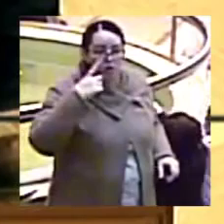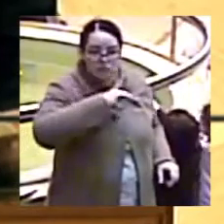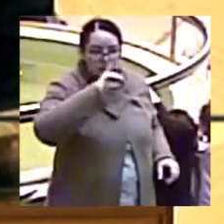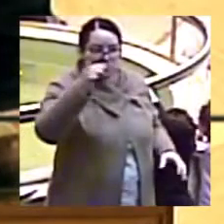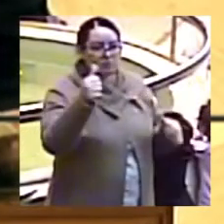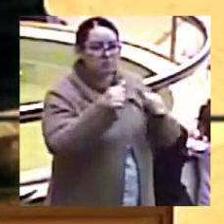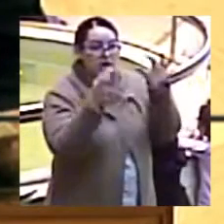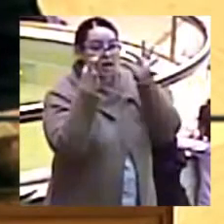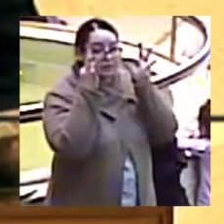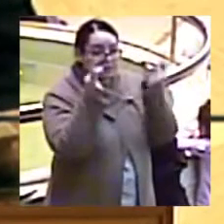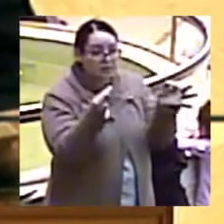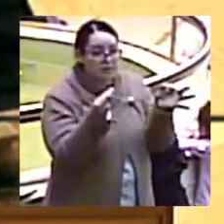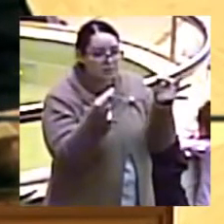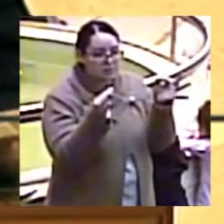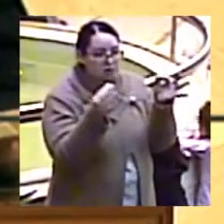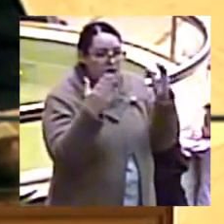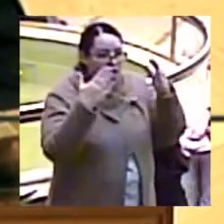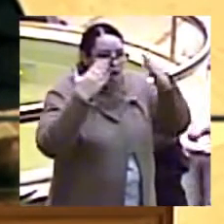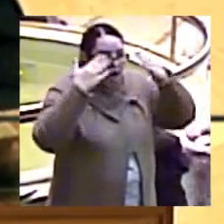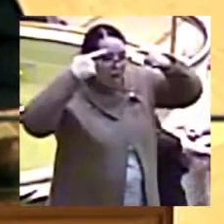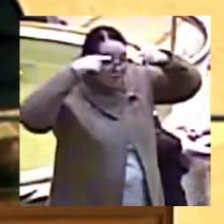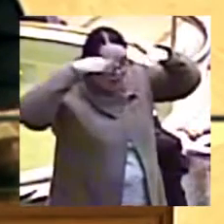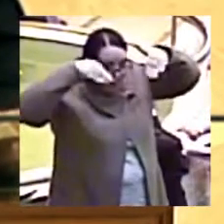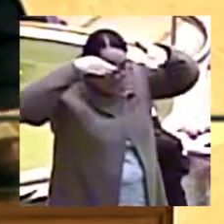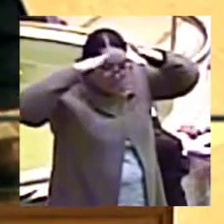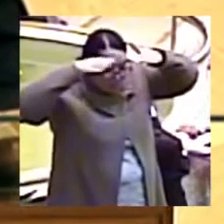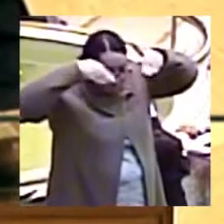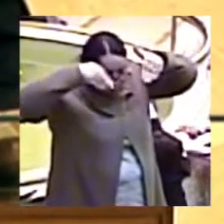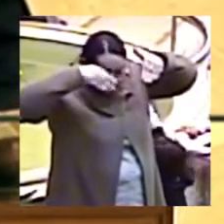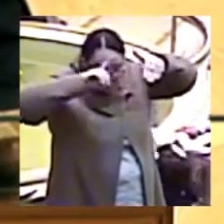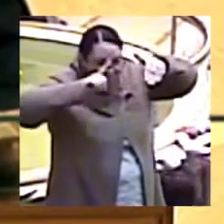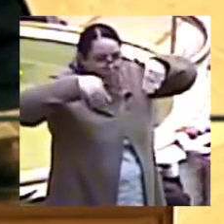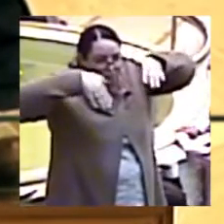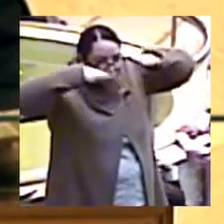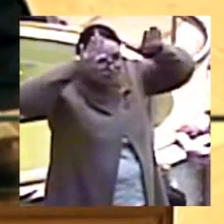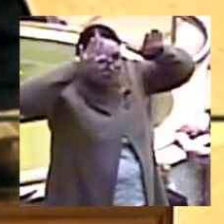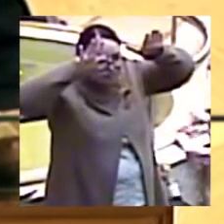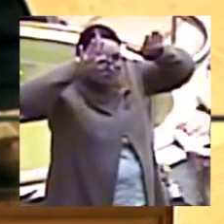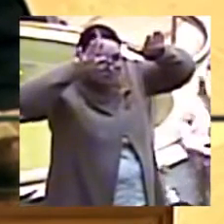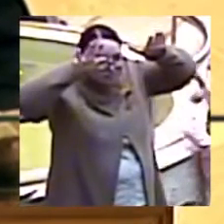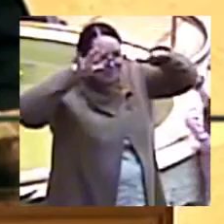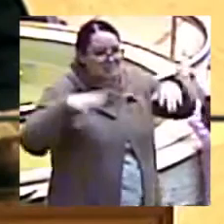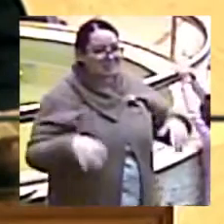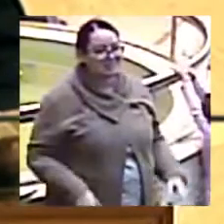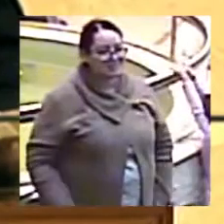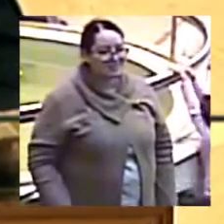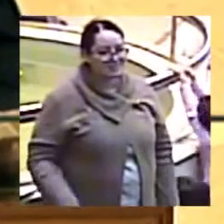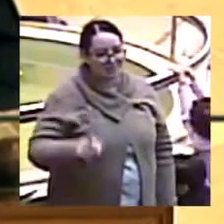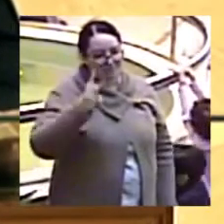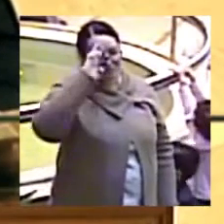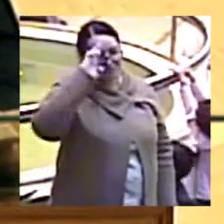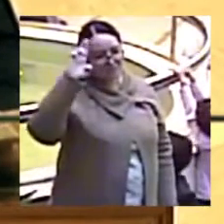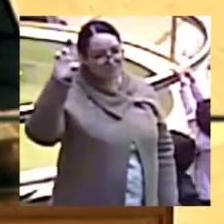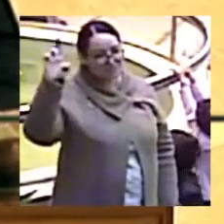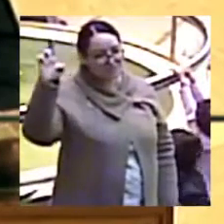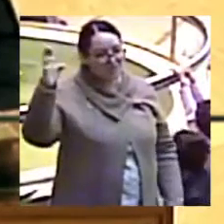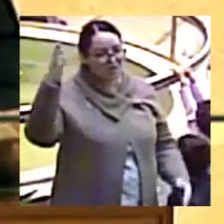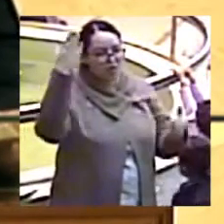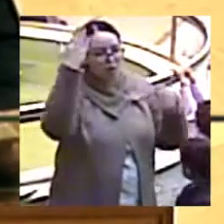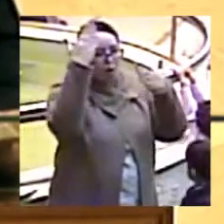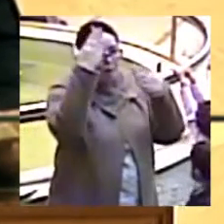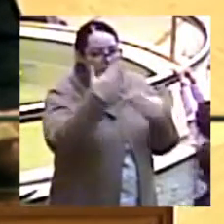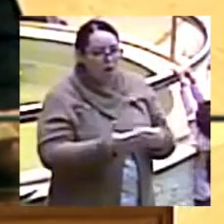suas pálpebras sondam os filhos dos homens. O Senhor põe à prova ao justo e ao ímpio,